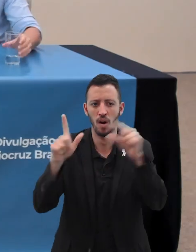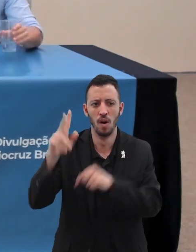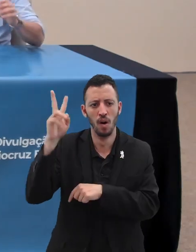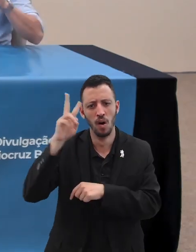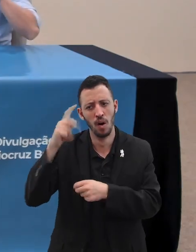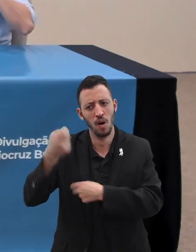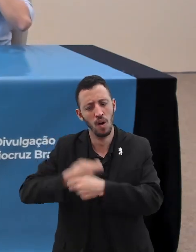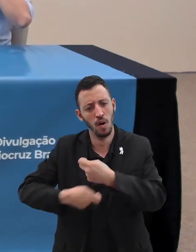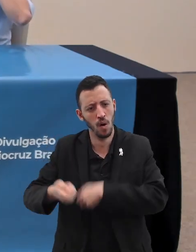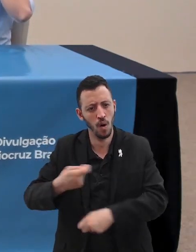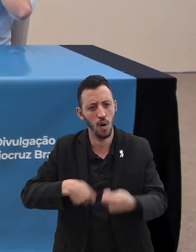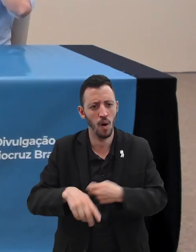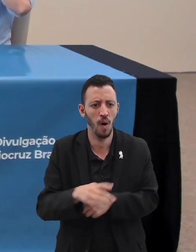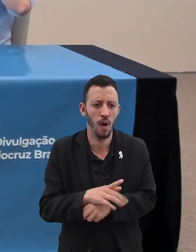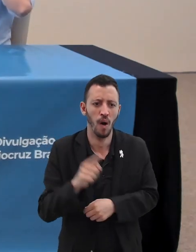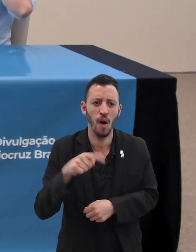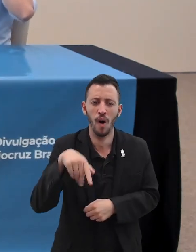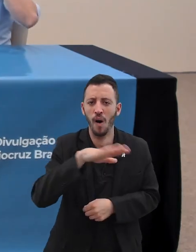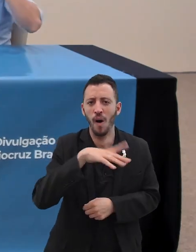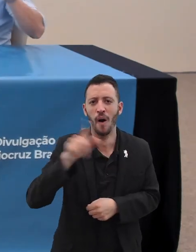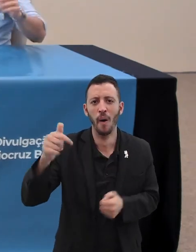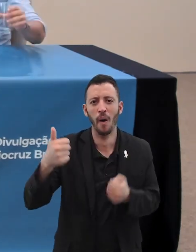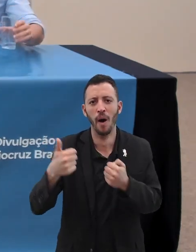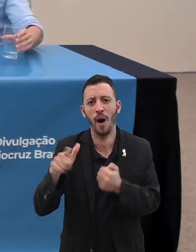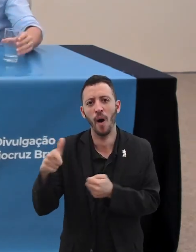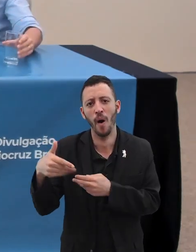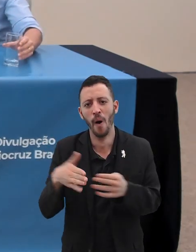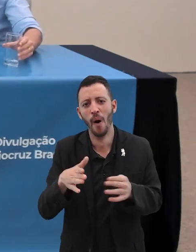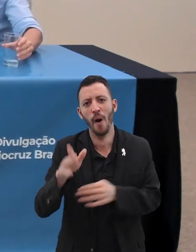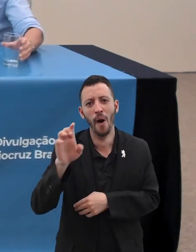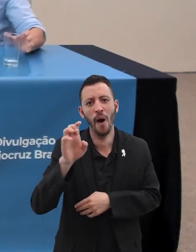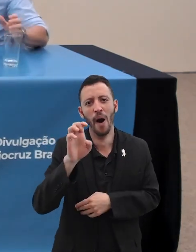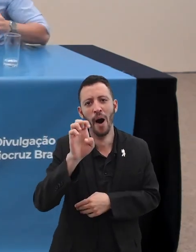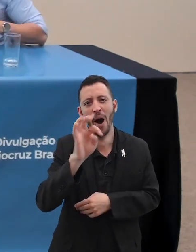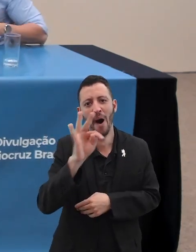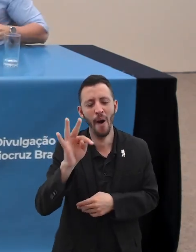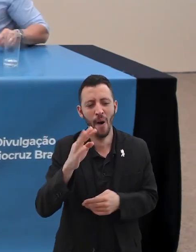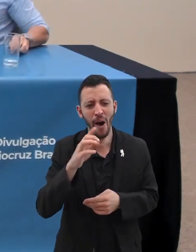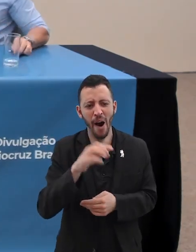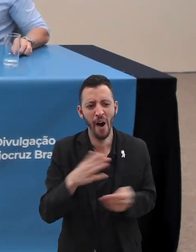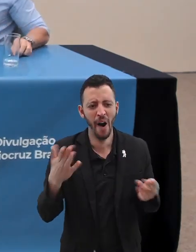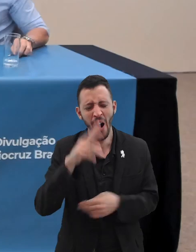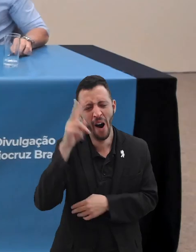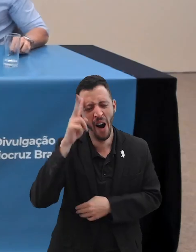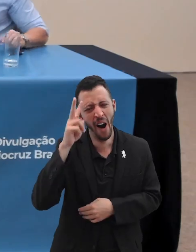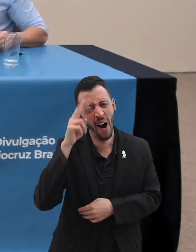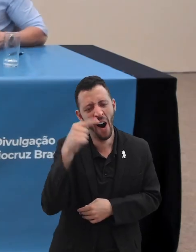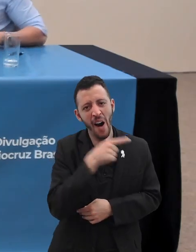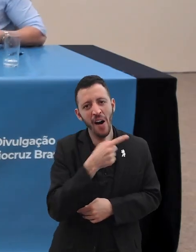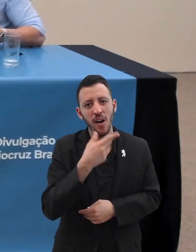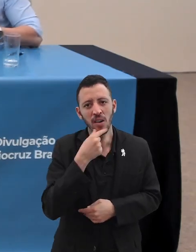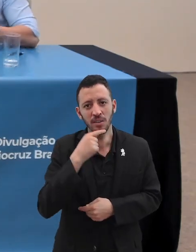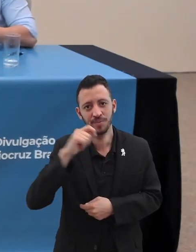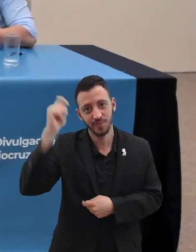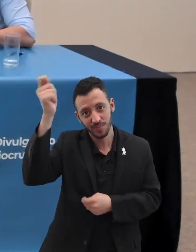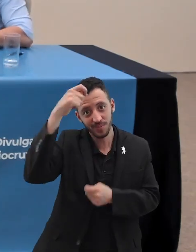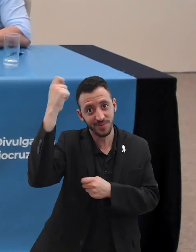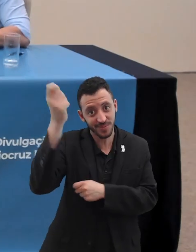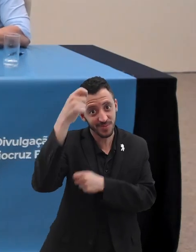época na Metodista, na UFT, outdoors falando. Você lembra daquele cowboy? Morreu de